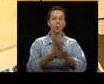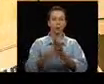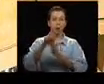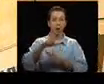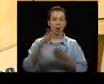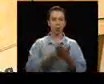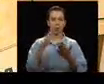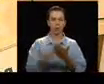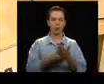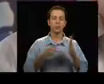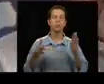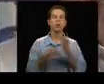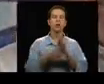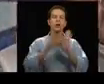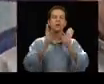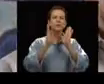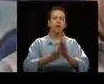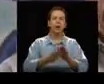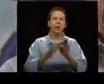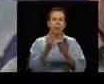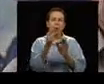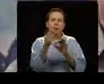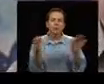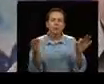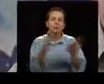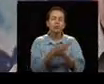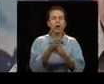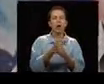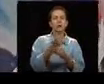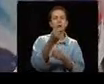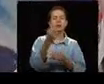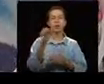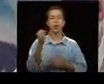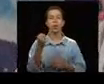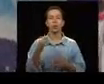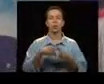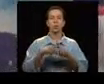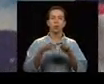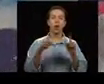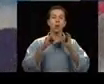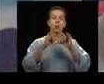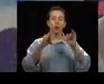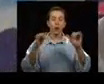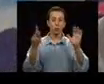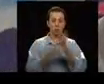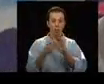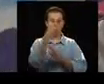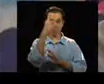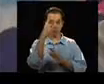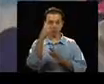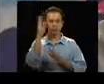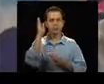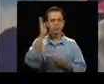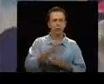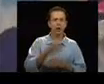Pedagogia do Oprimido, que é um livro que já estava praticamente pronto em 68, mas que